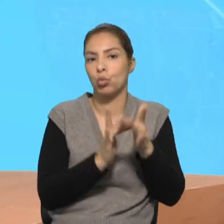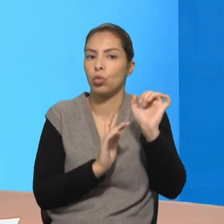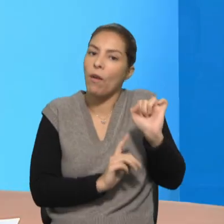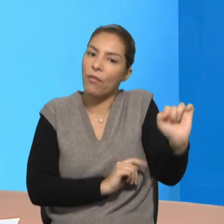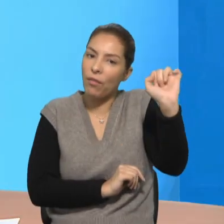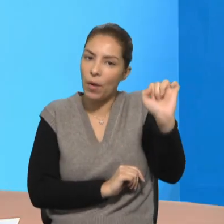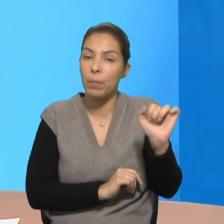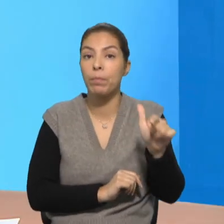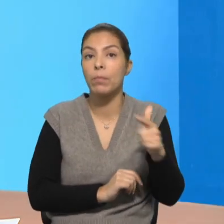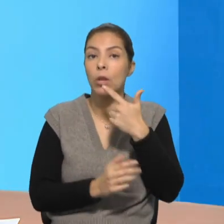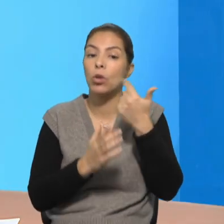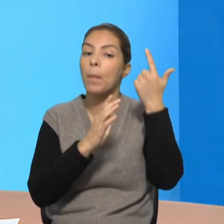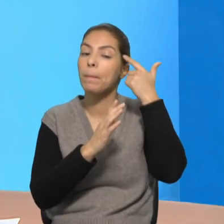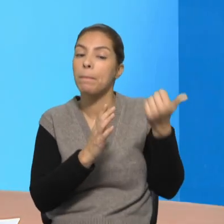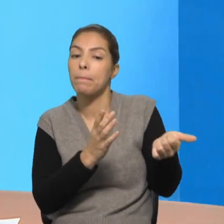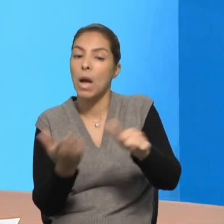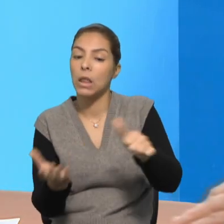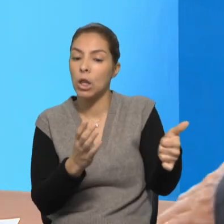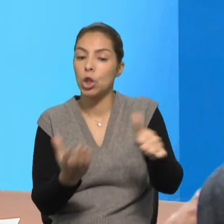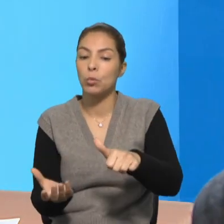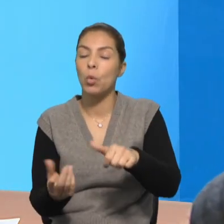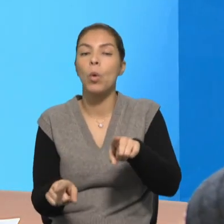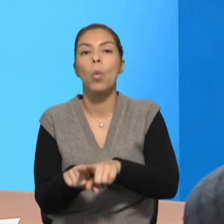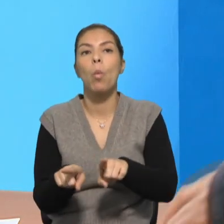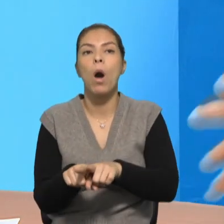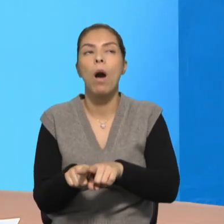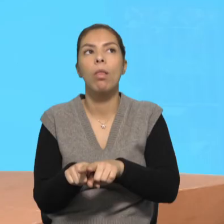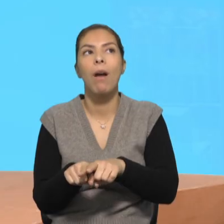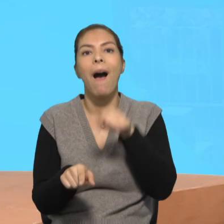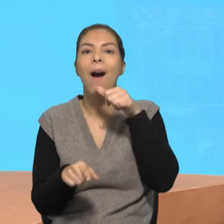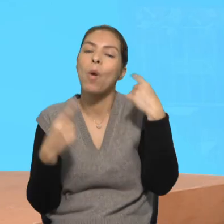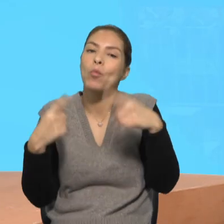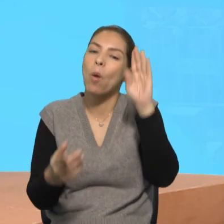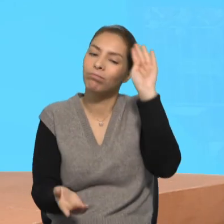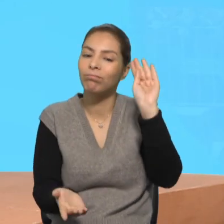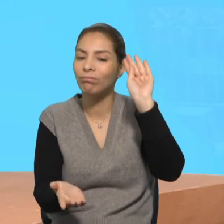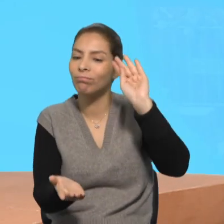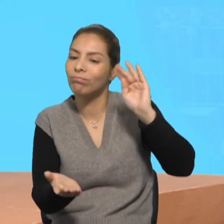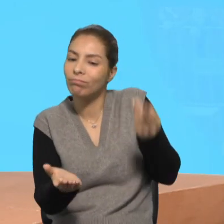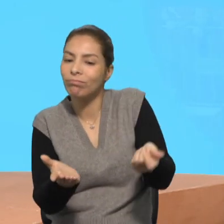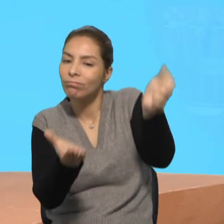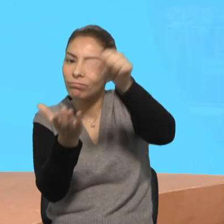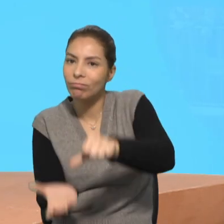não ser apenas um gesto com água, mas com o Espírito e o fogo. Não é? E agora, esse batismo,